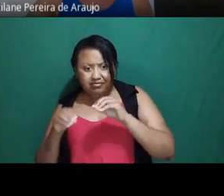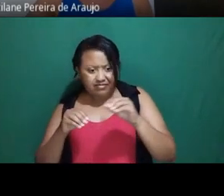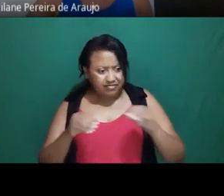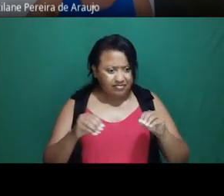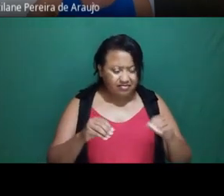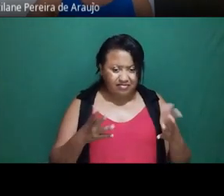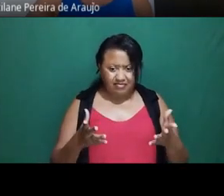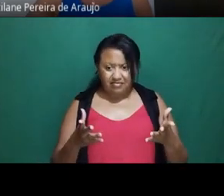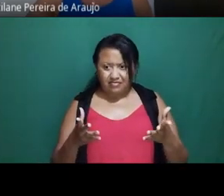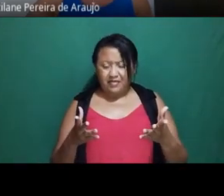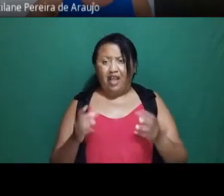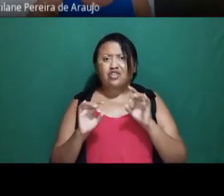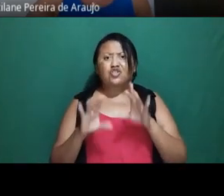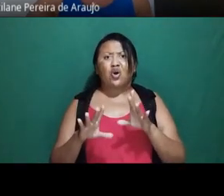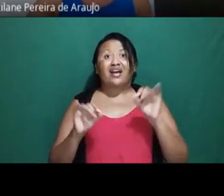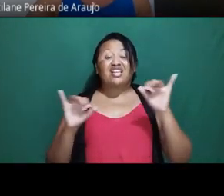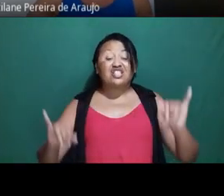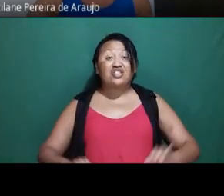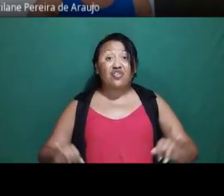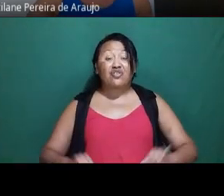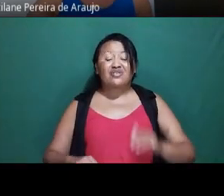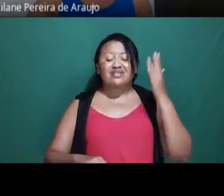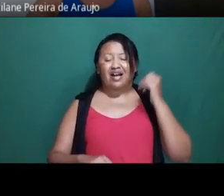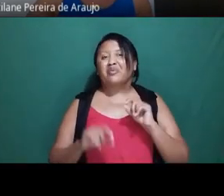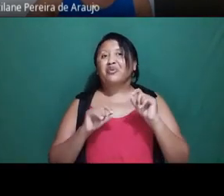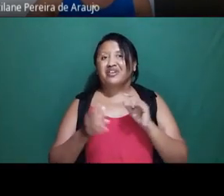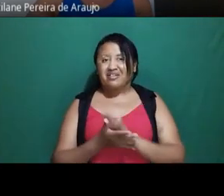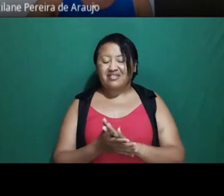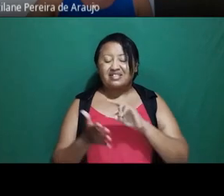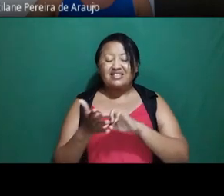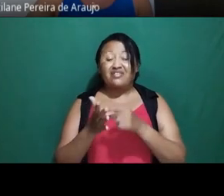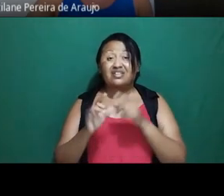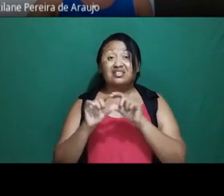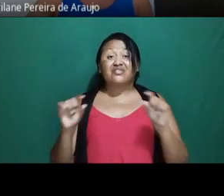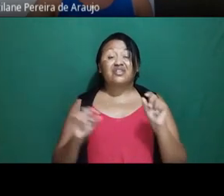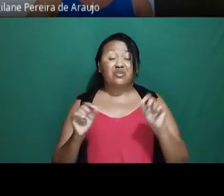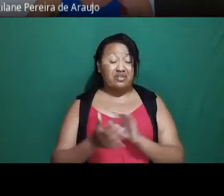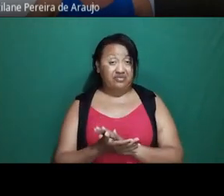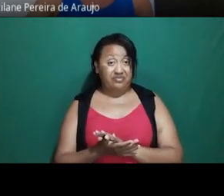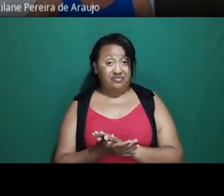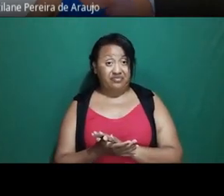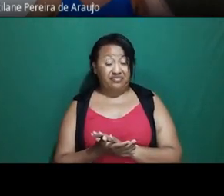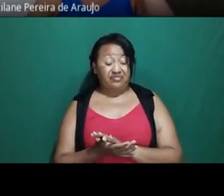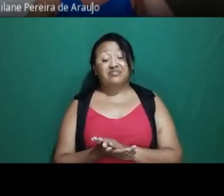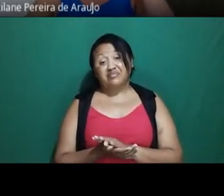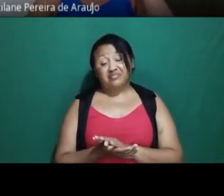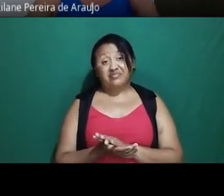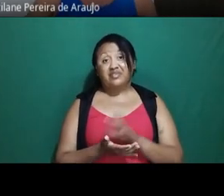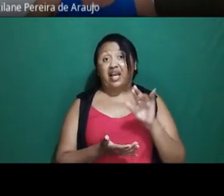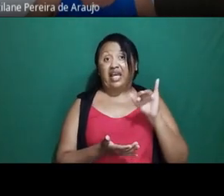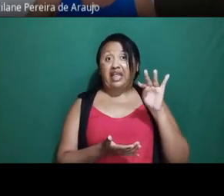na fogueira sabe o que é ser carvão eu sou o pau para Toda obra Deus da asas da minha cobra Rita Lee